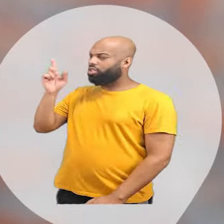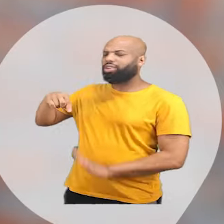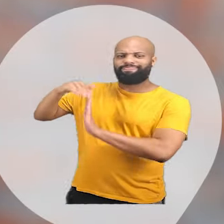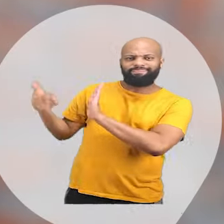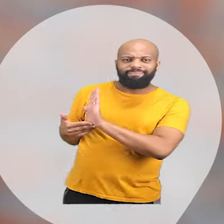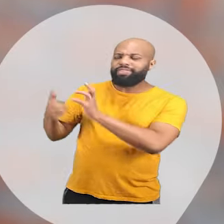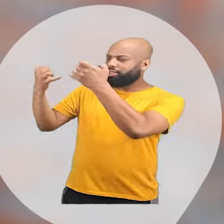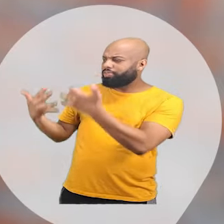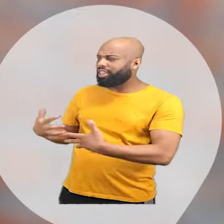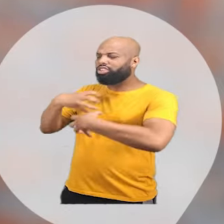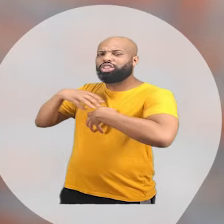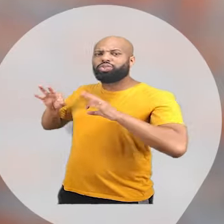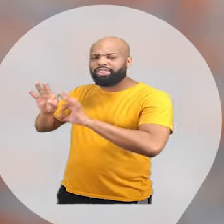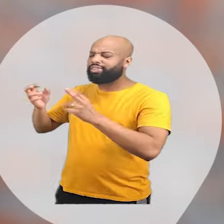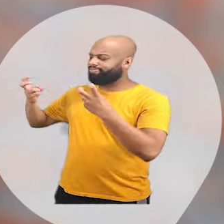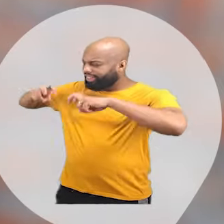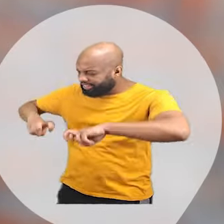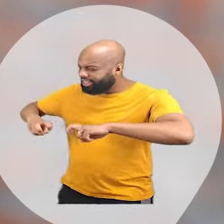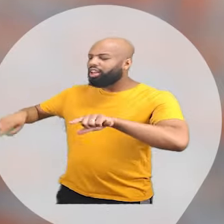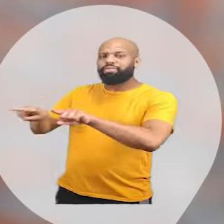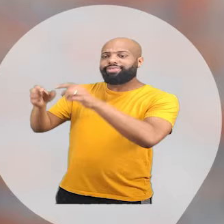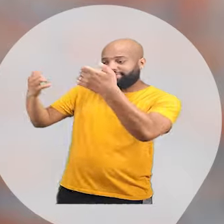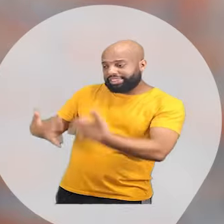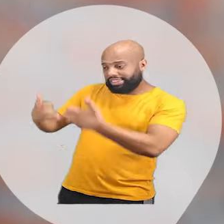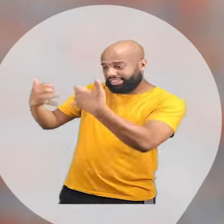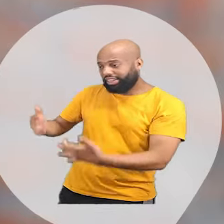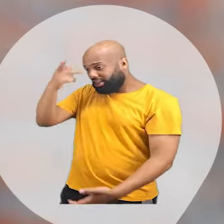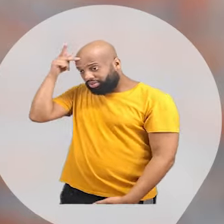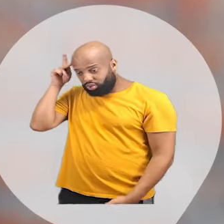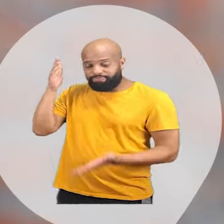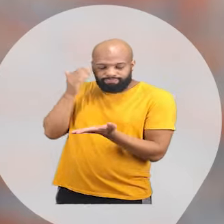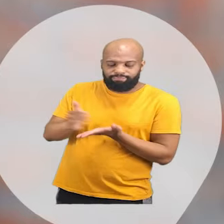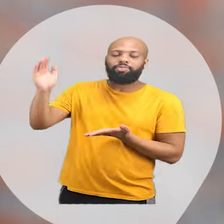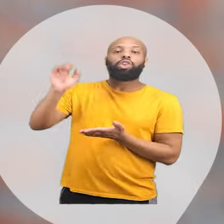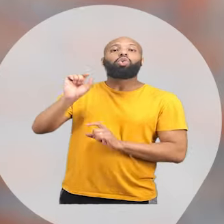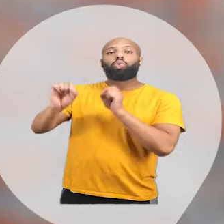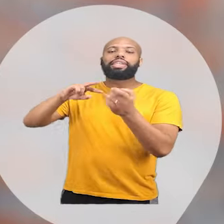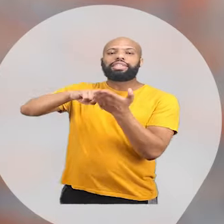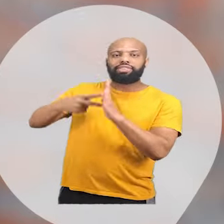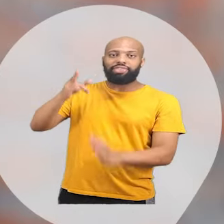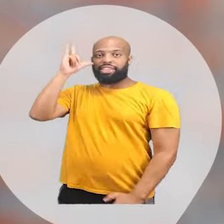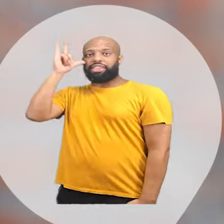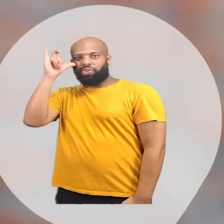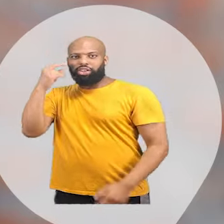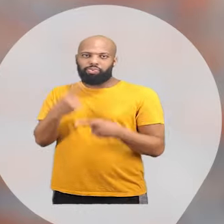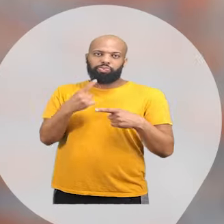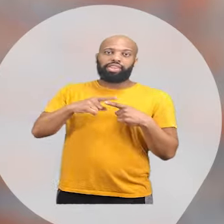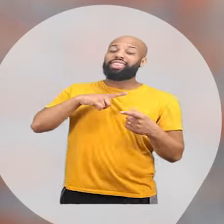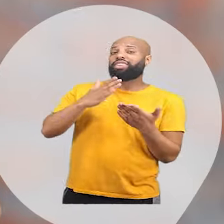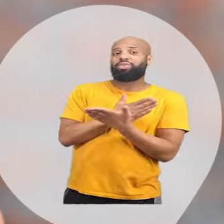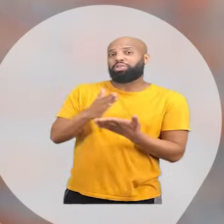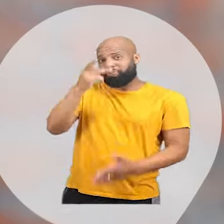tipo é você explicar direito sentar e explicar para a pessoa do zero o que que é um Instagram porque às vezes